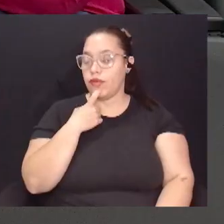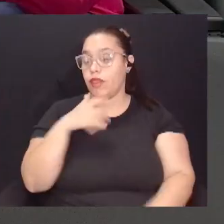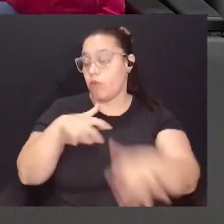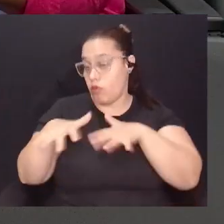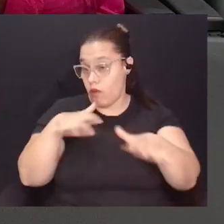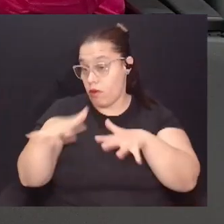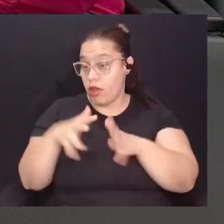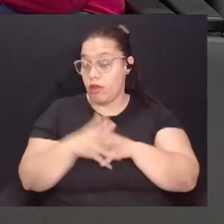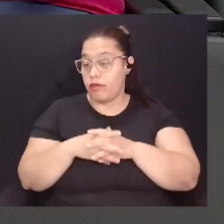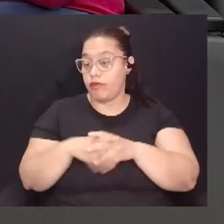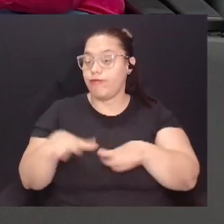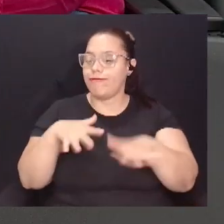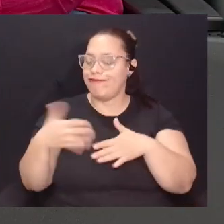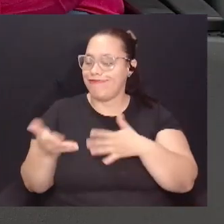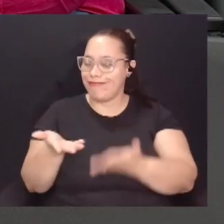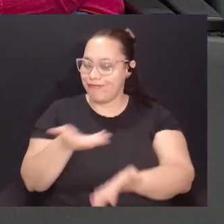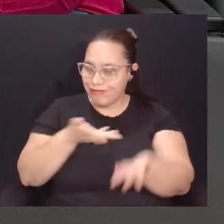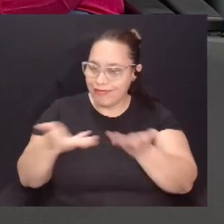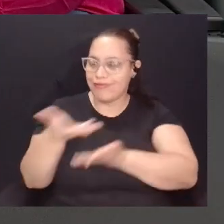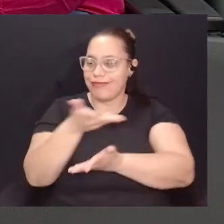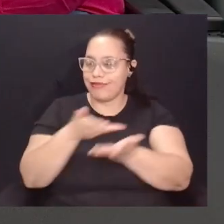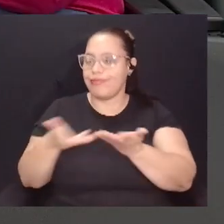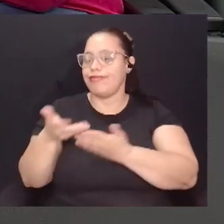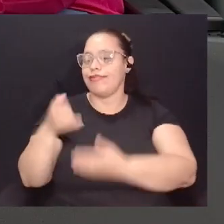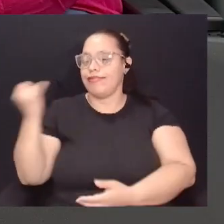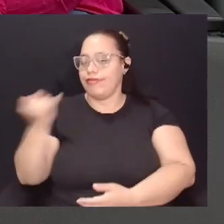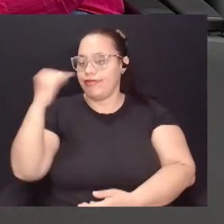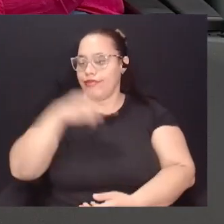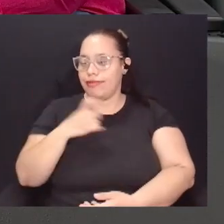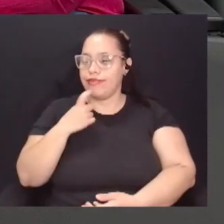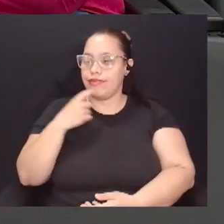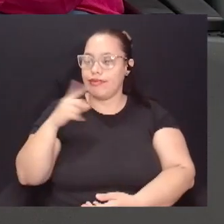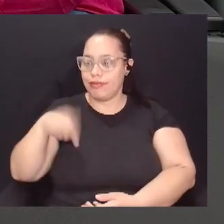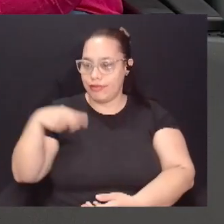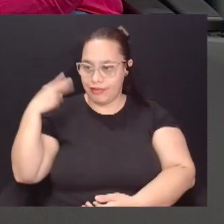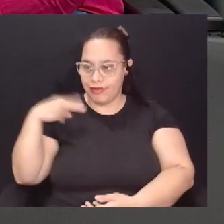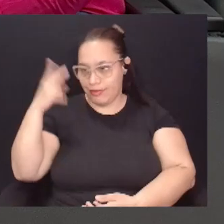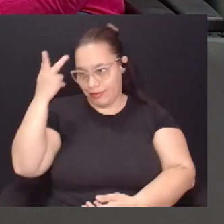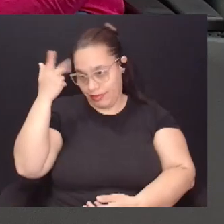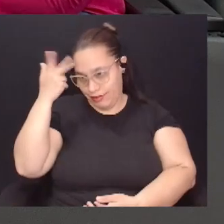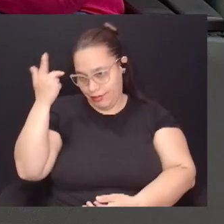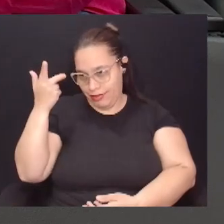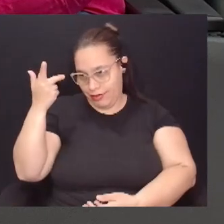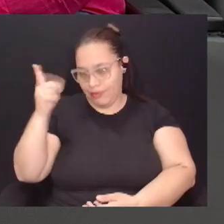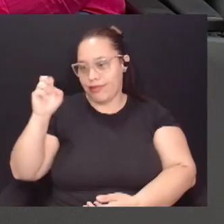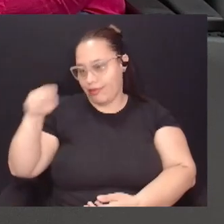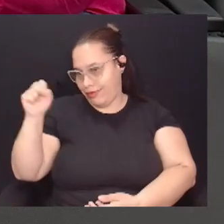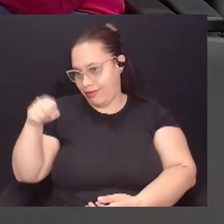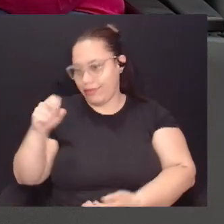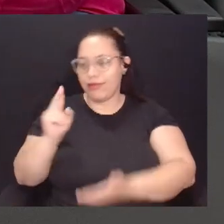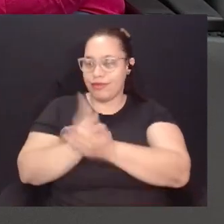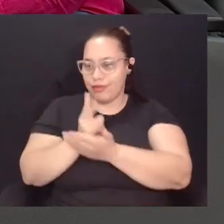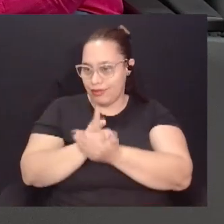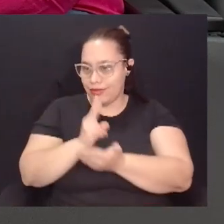um movimento e um momento também de muita importância aqui para a cidade, né, que é bem tradicional, bastante tradicional,